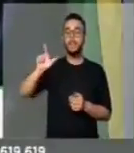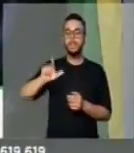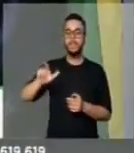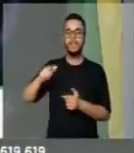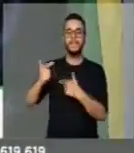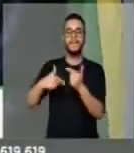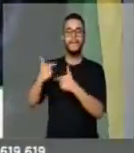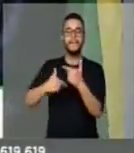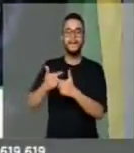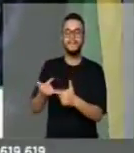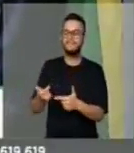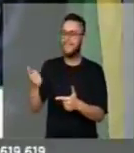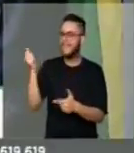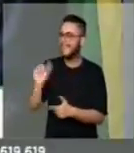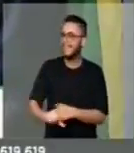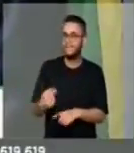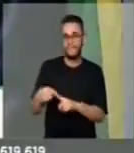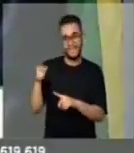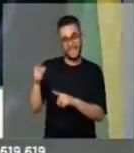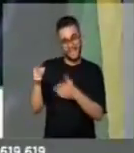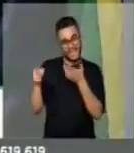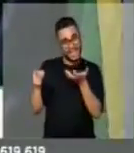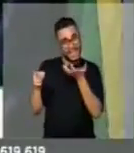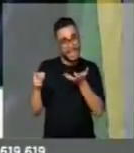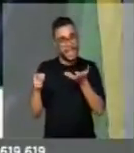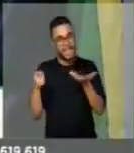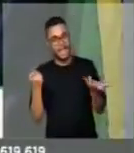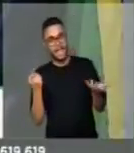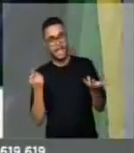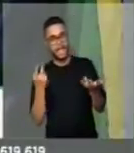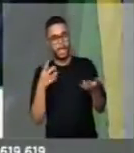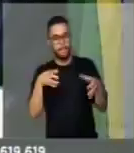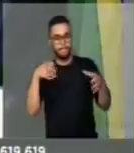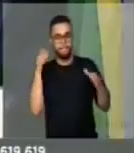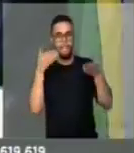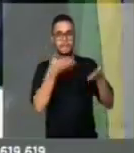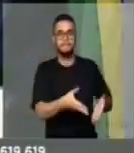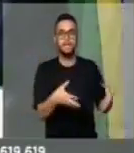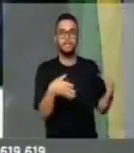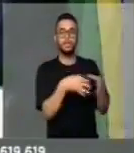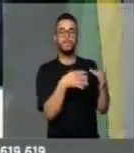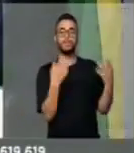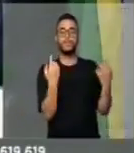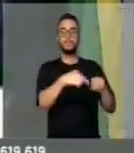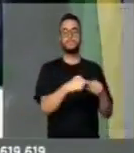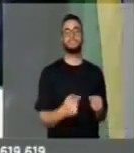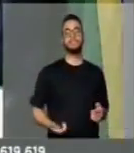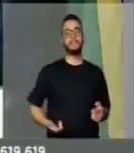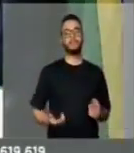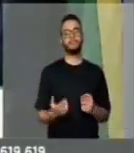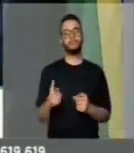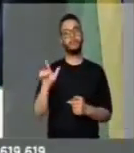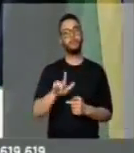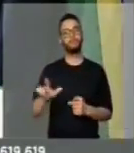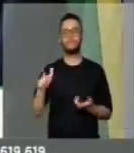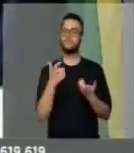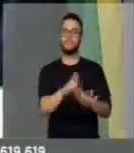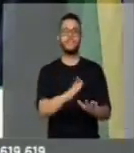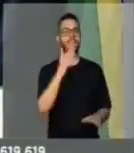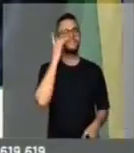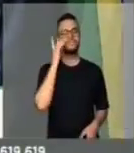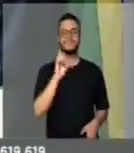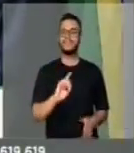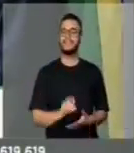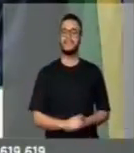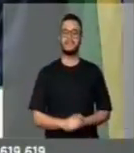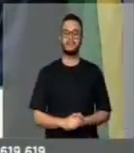oposição. O Lula quer se ver livre da Dilma. Só um cego não vê isso.